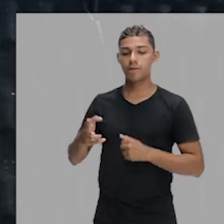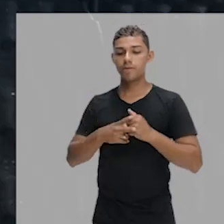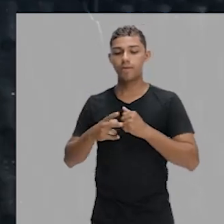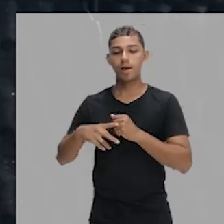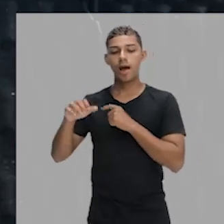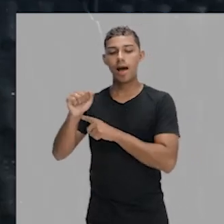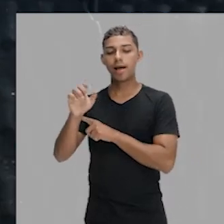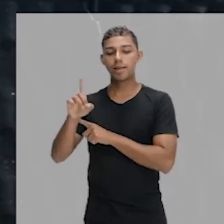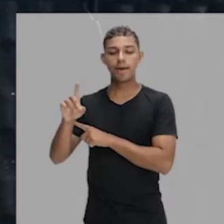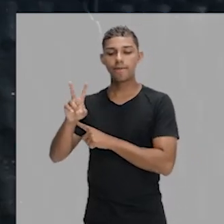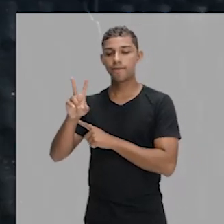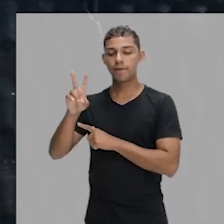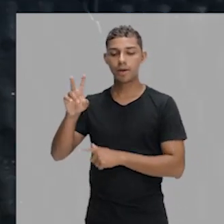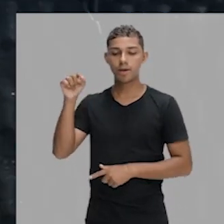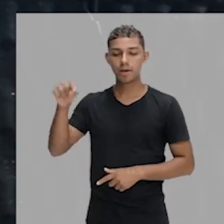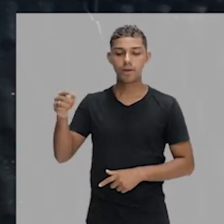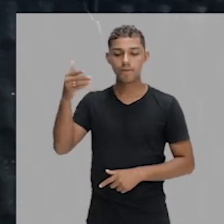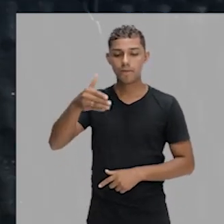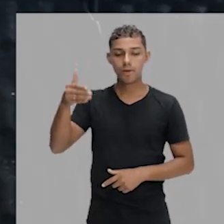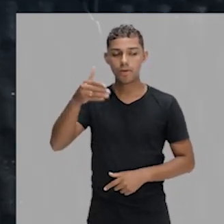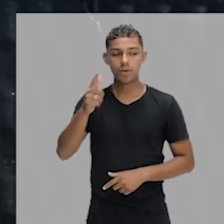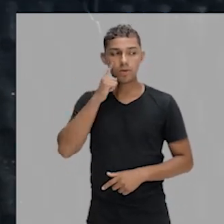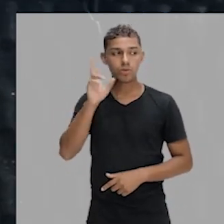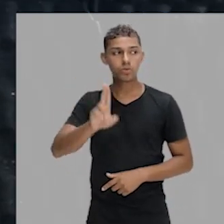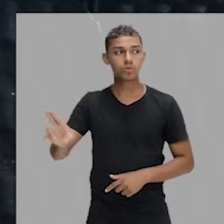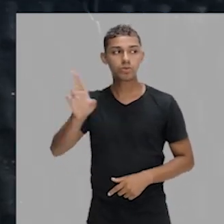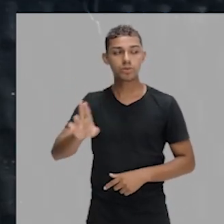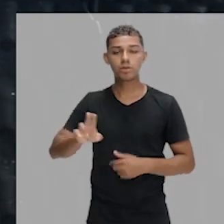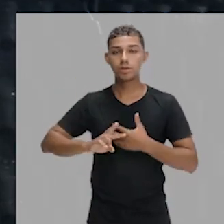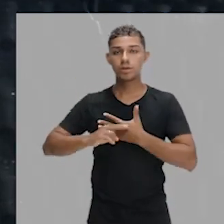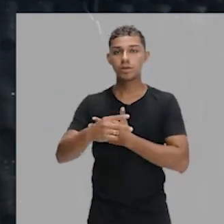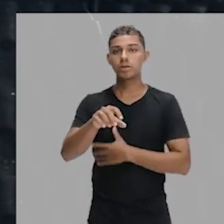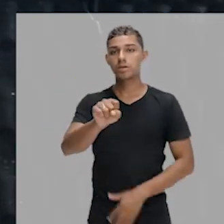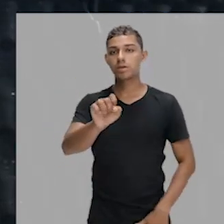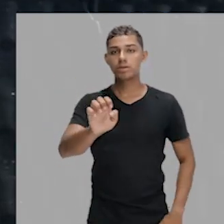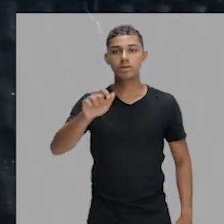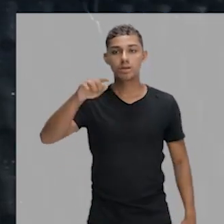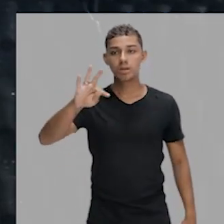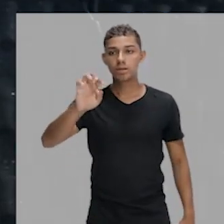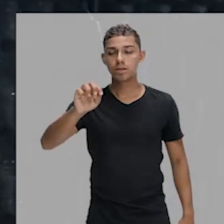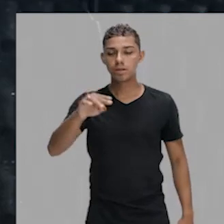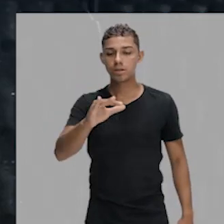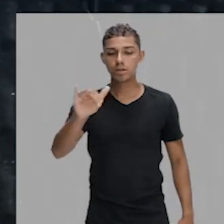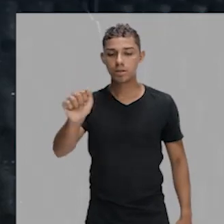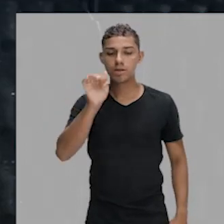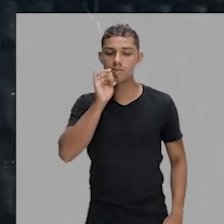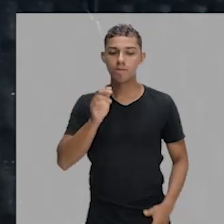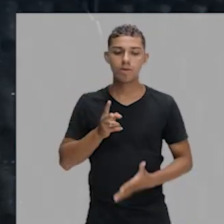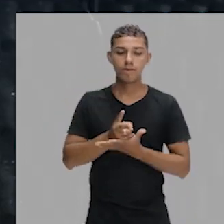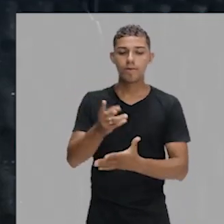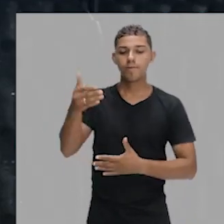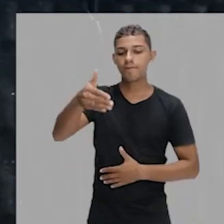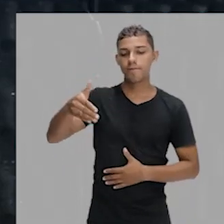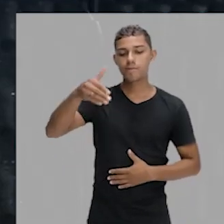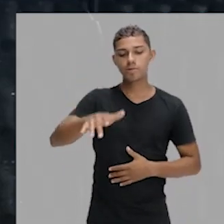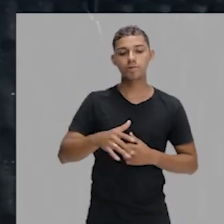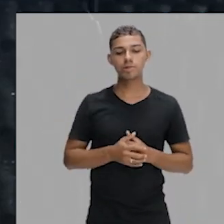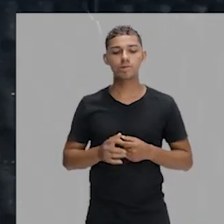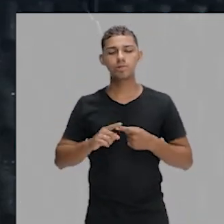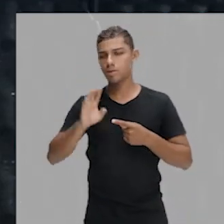normalmente, quando você os observa em uma sentença, você está indicando a frequência que essa ação é realizada. Quais